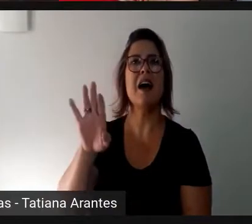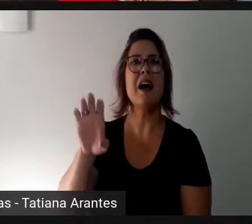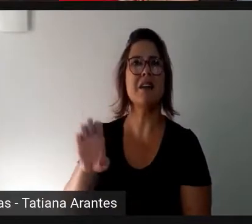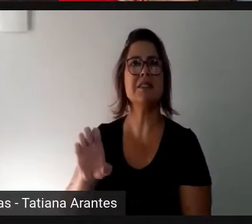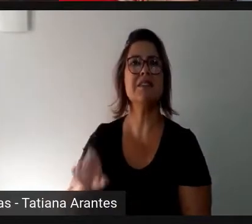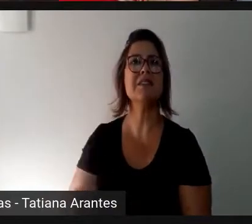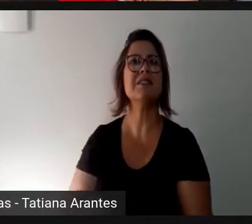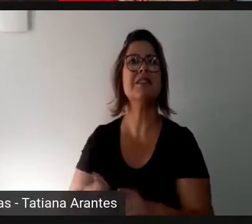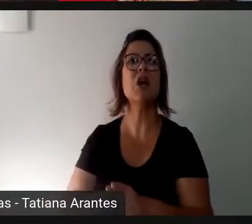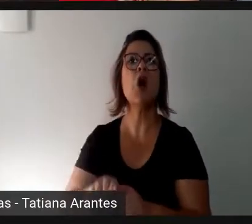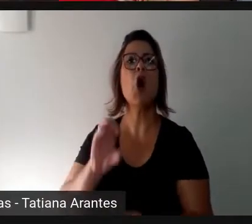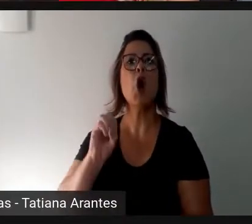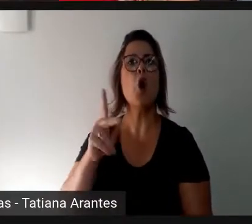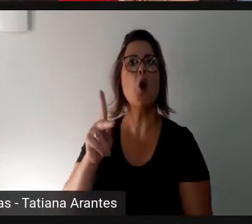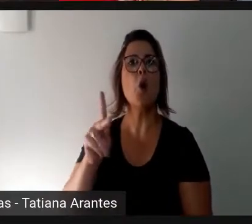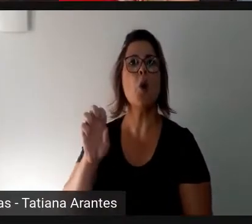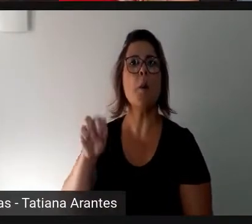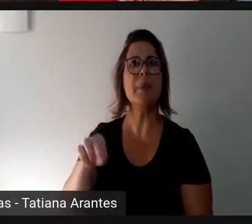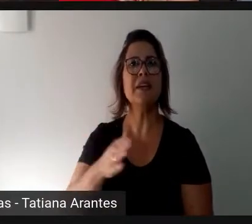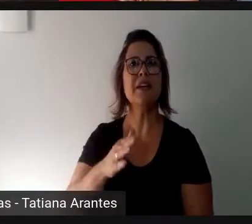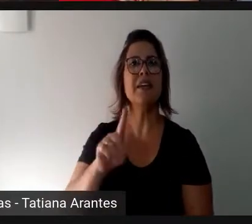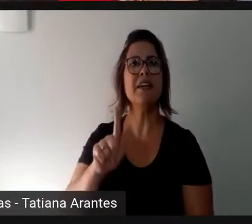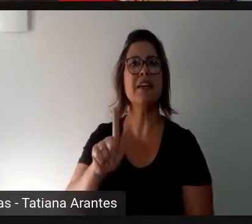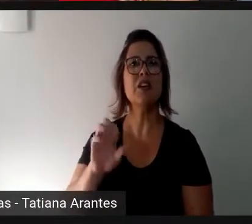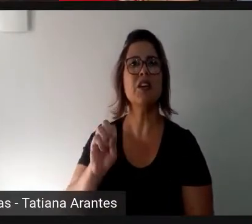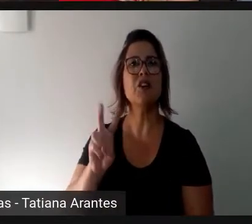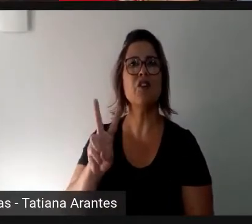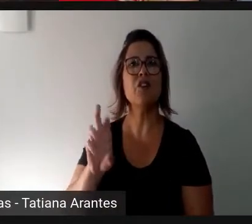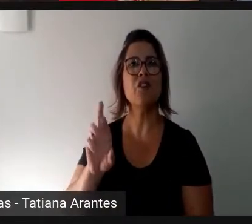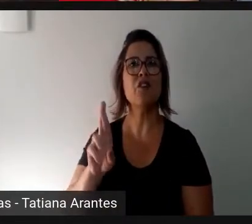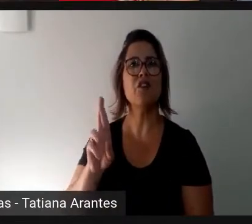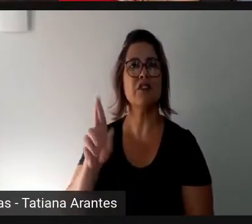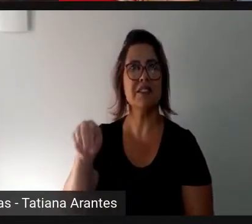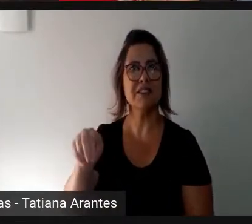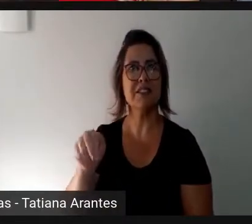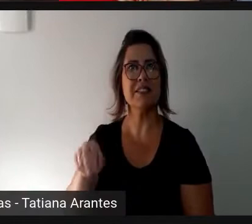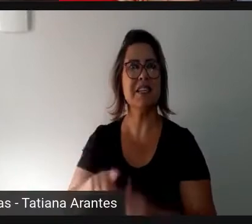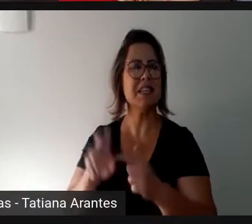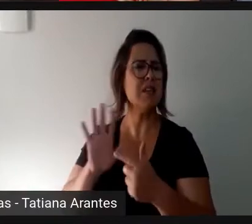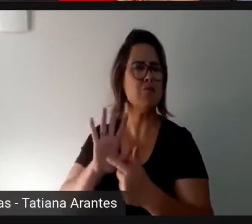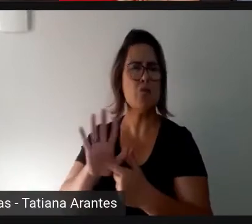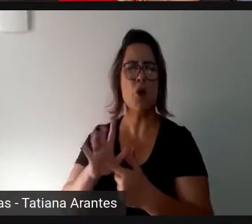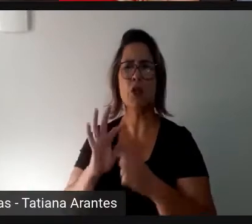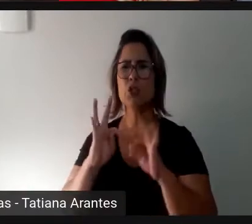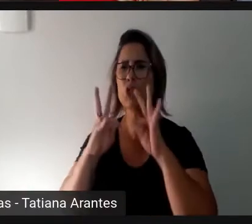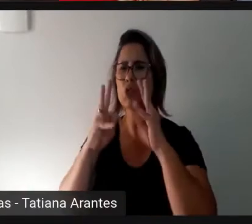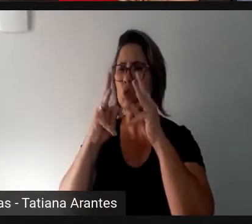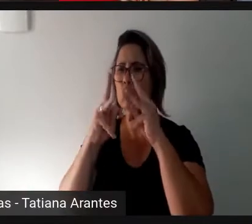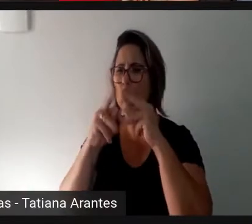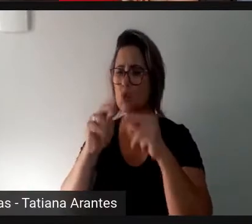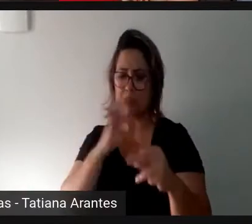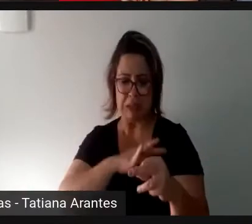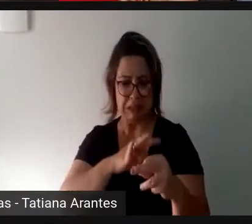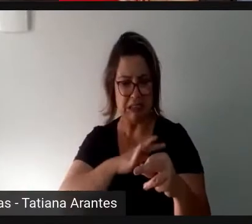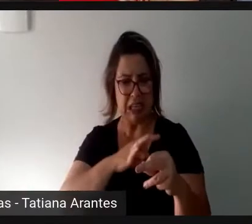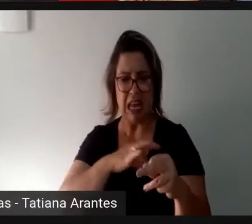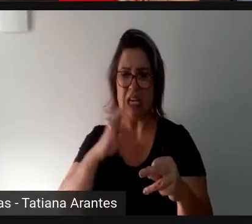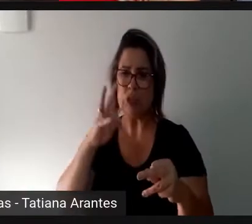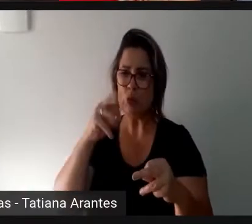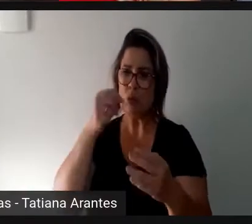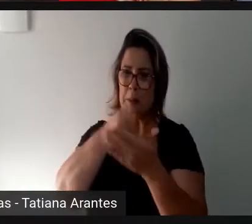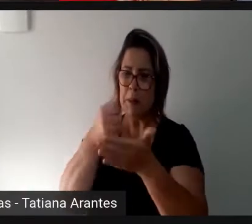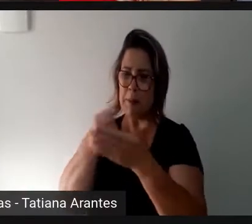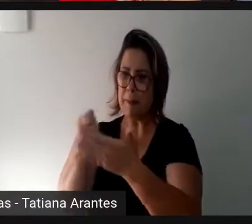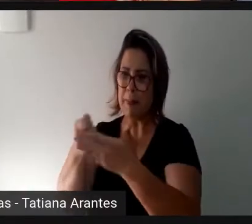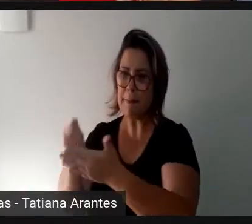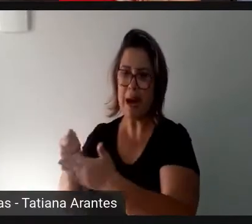Government, e eles simplesmente têm todas as despesas de todos os gabinetes dos deputados americanos. É uma